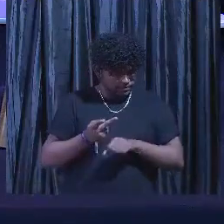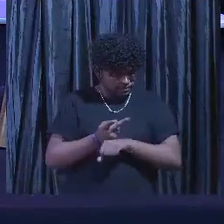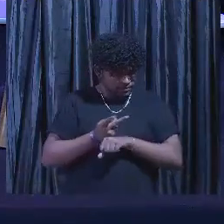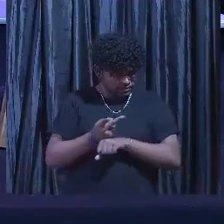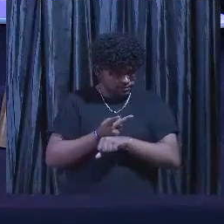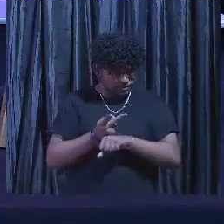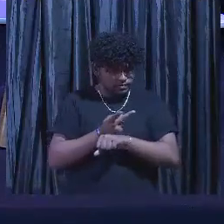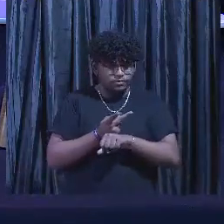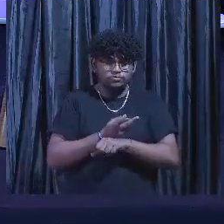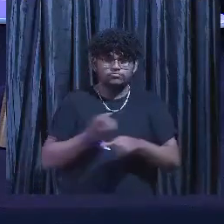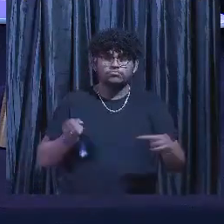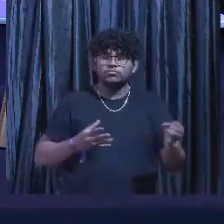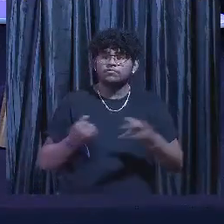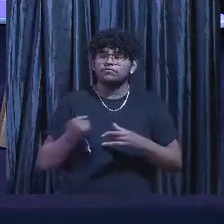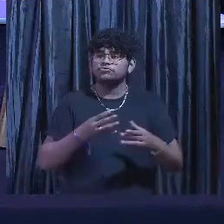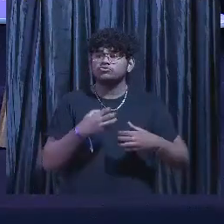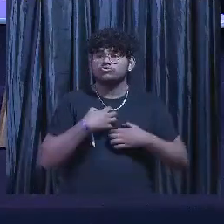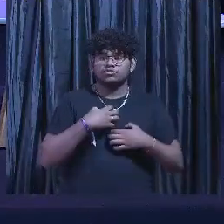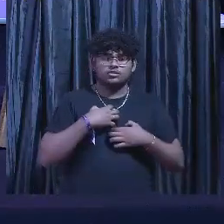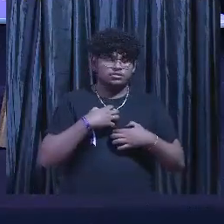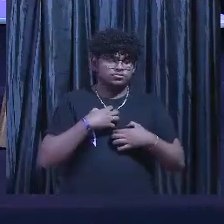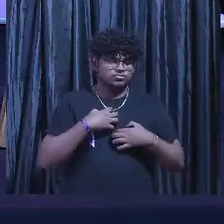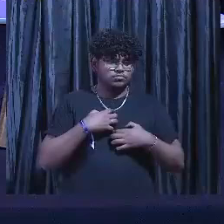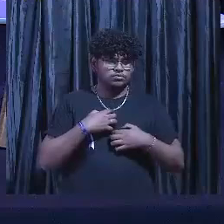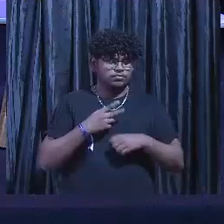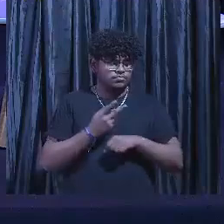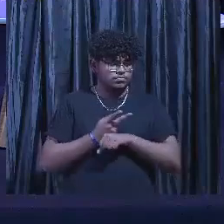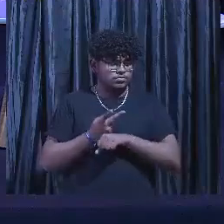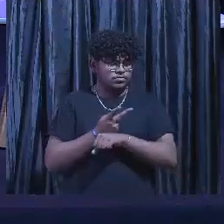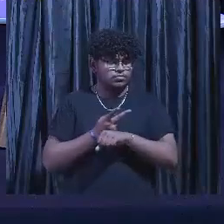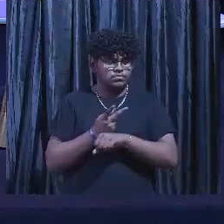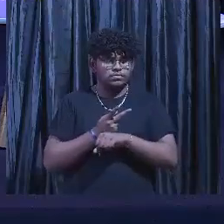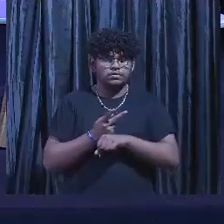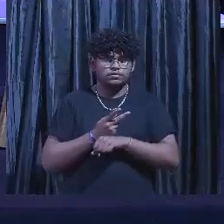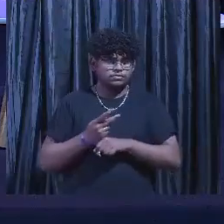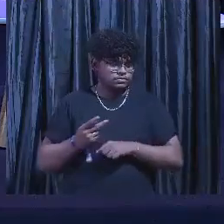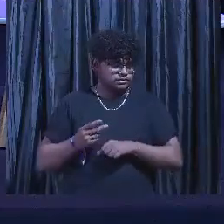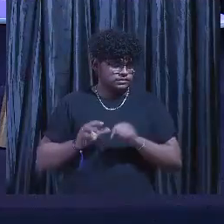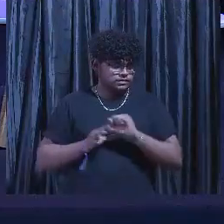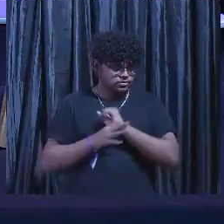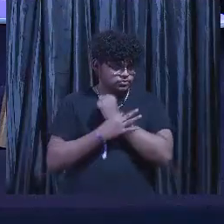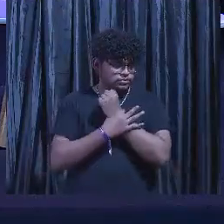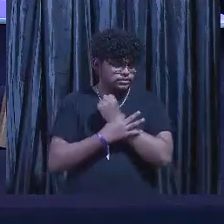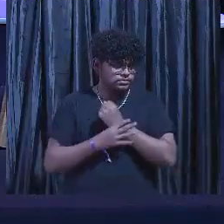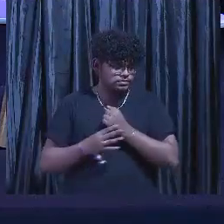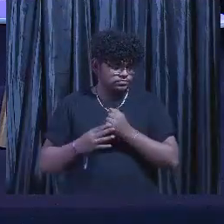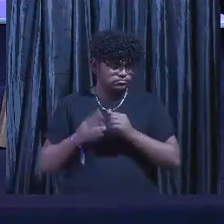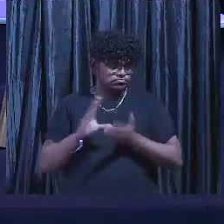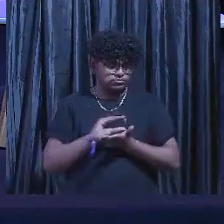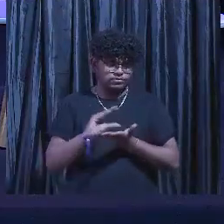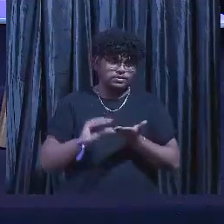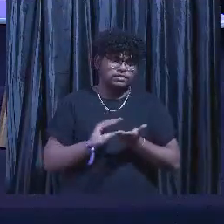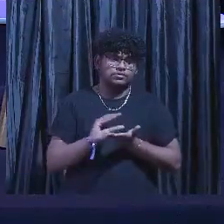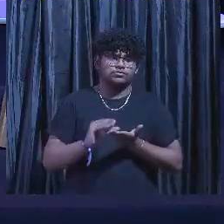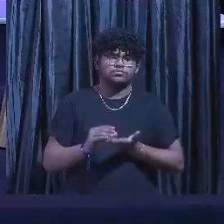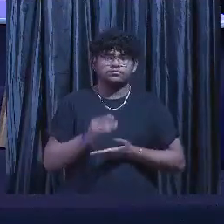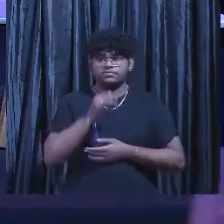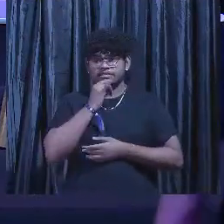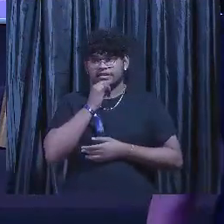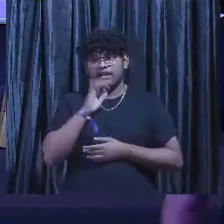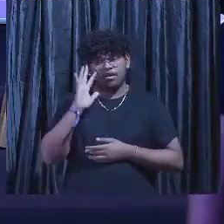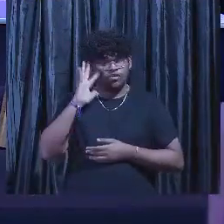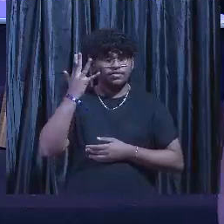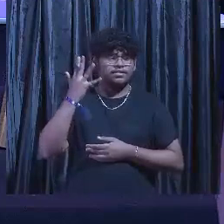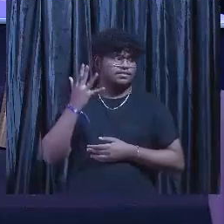o seu processo junto com a segurança dos dados. Porque isso já acontece na quebrada. A galera está jogando